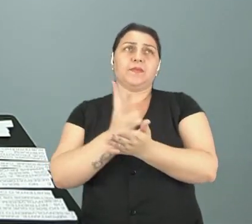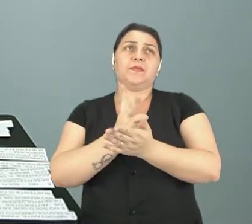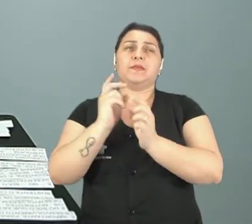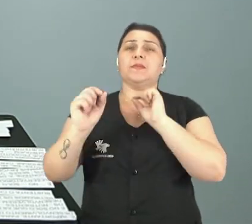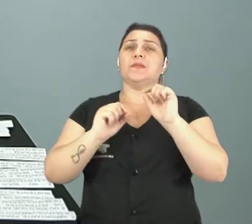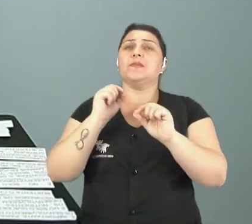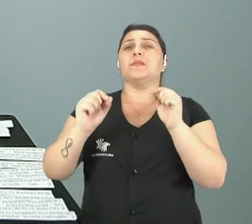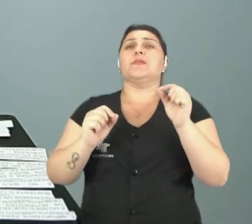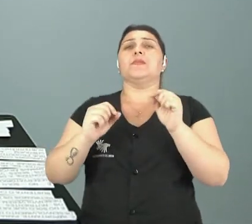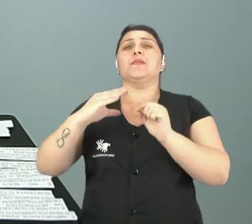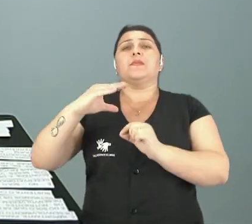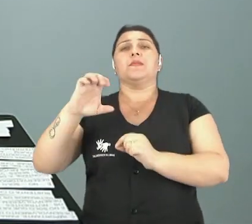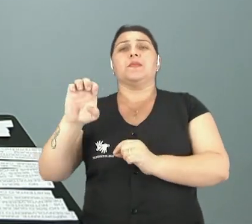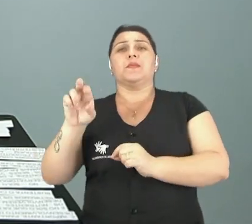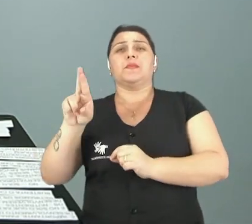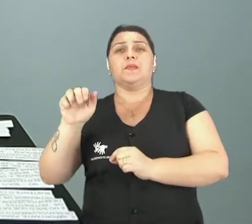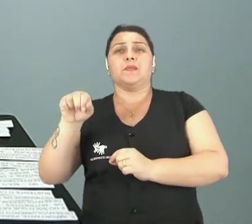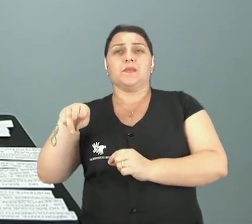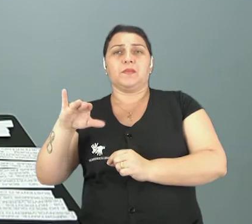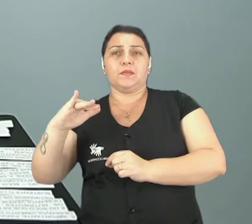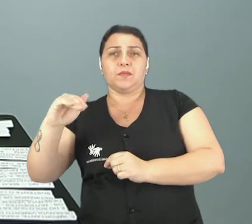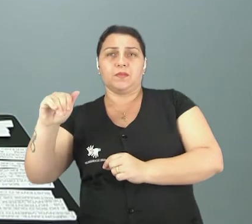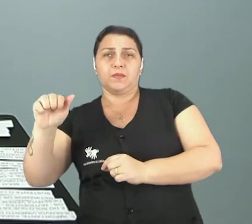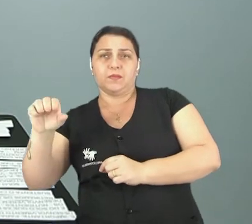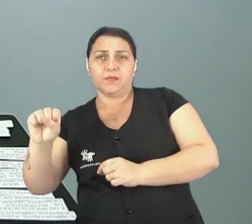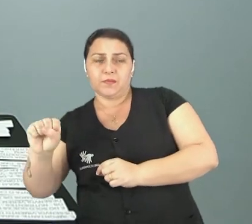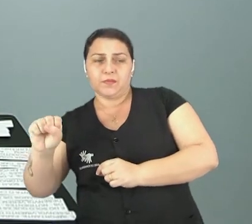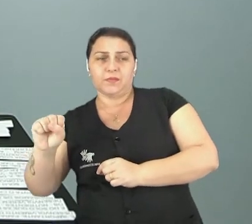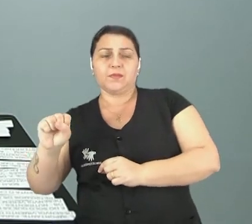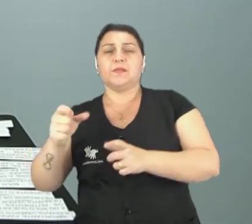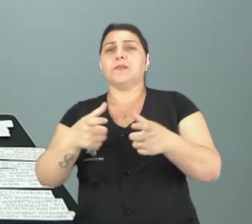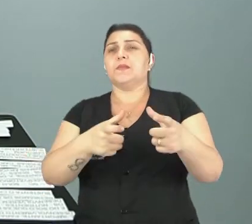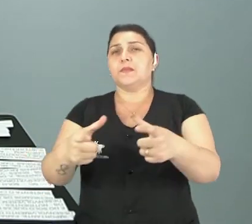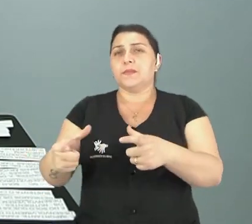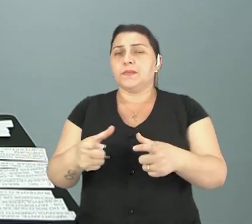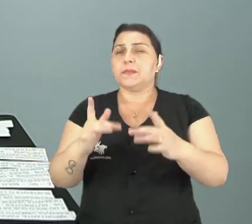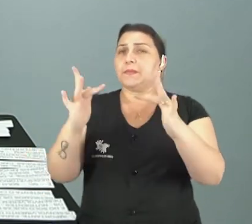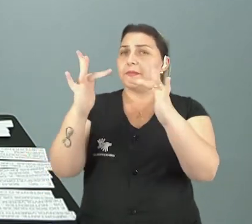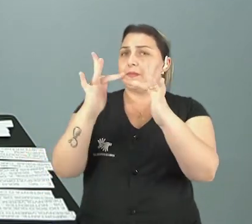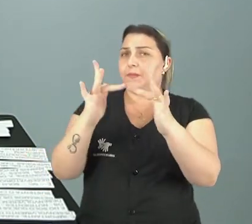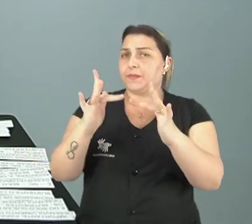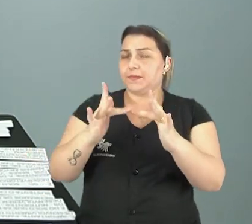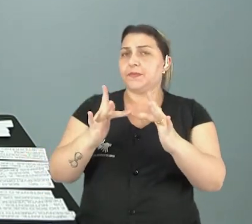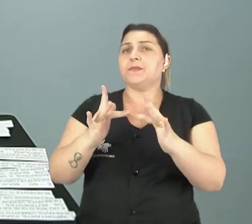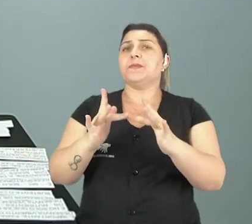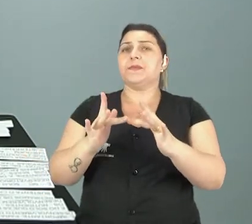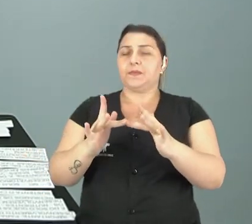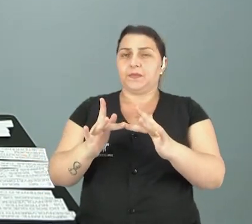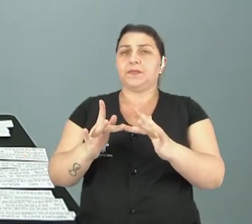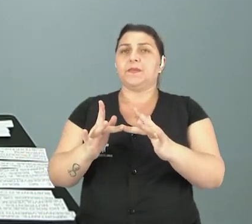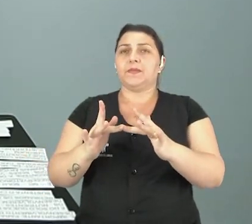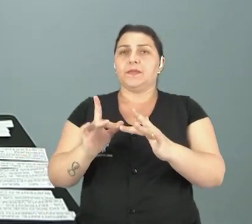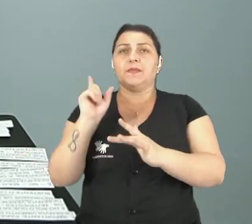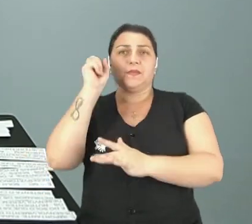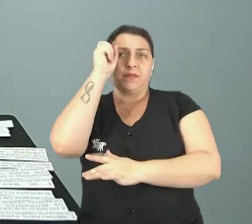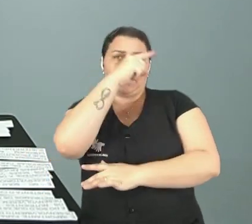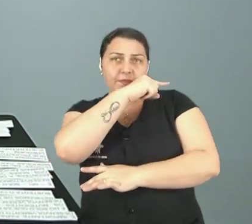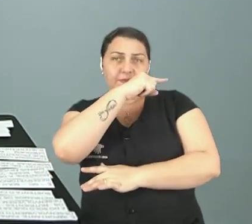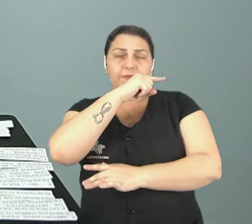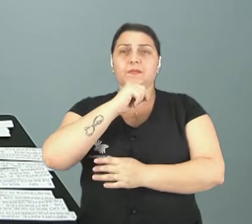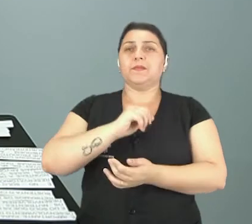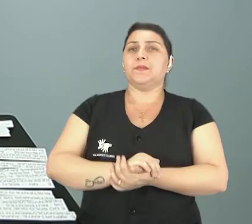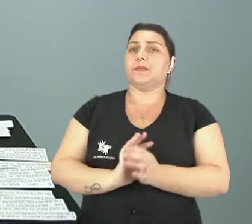quê? Cerâmicas, né? Então, esse espaço com contato com o solo fica mais